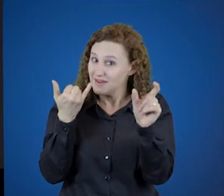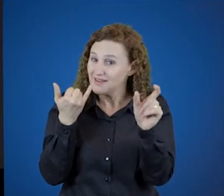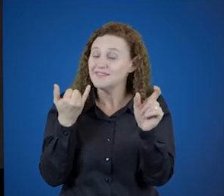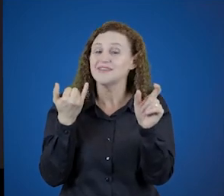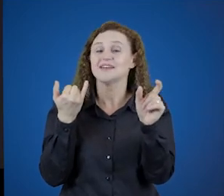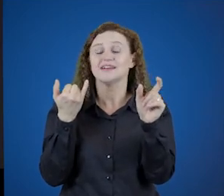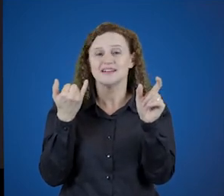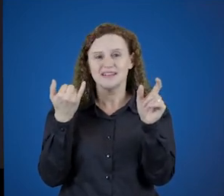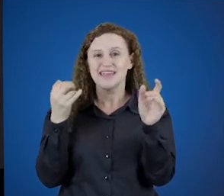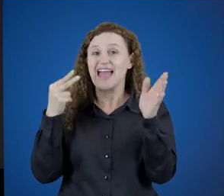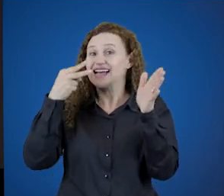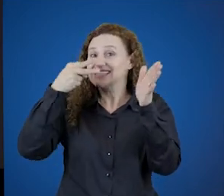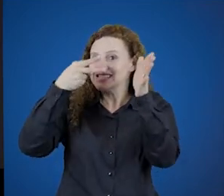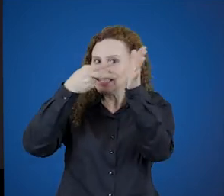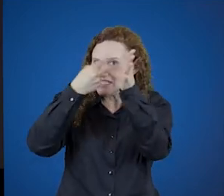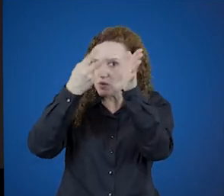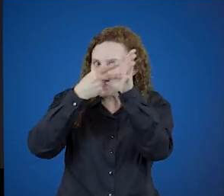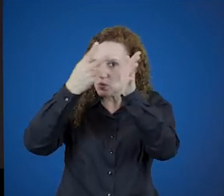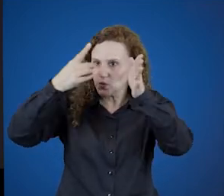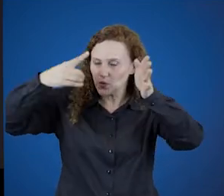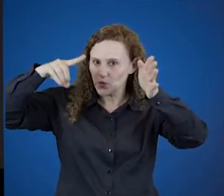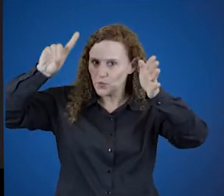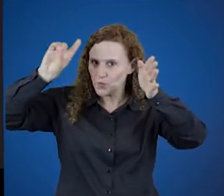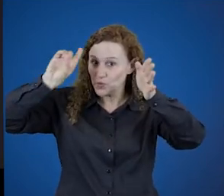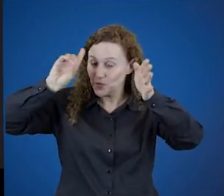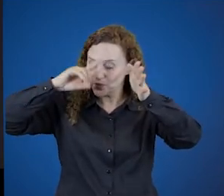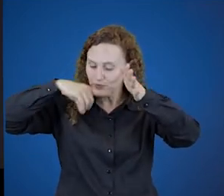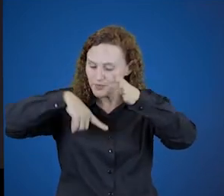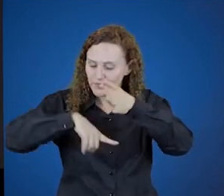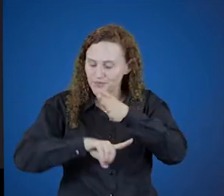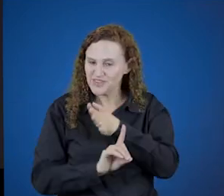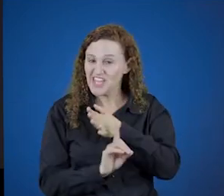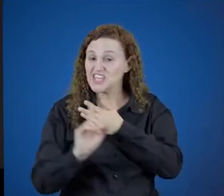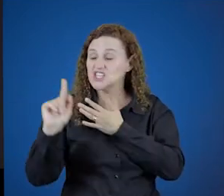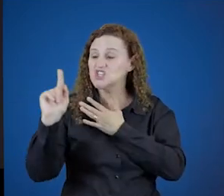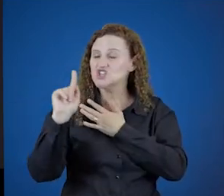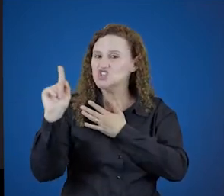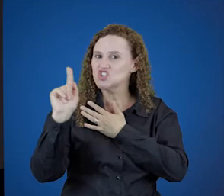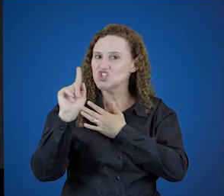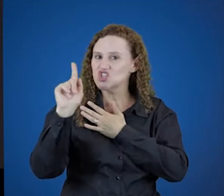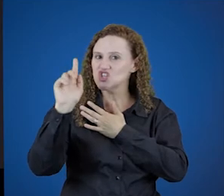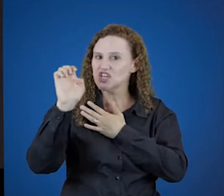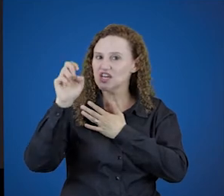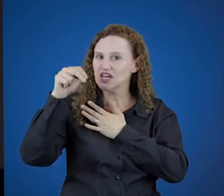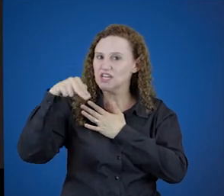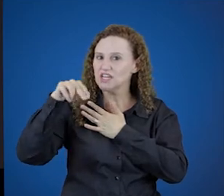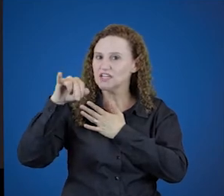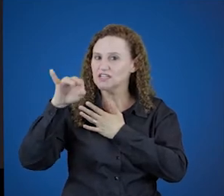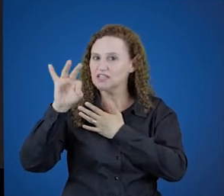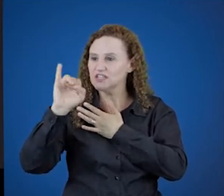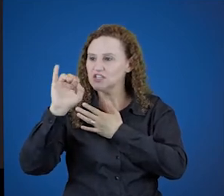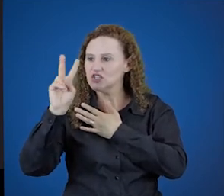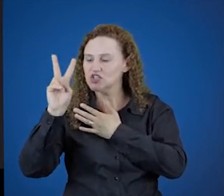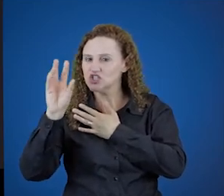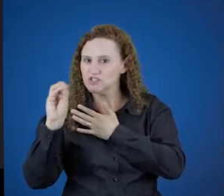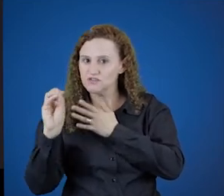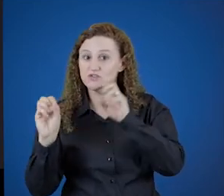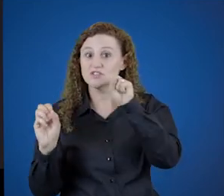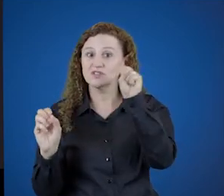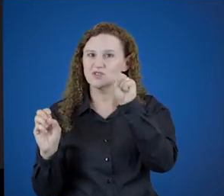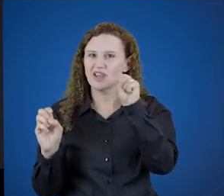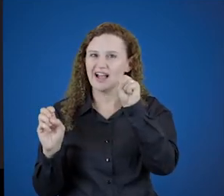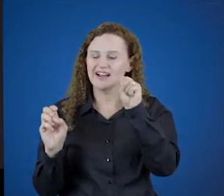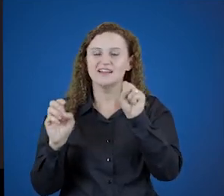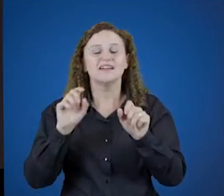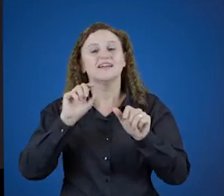a palavra do menos pertence a segunda declinação e o genitivo singular da palavra do